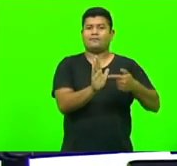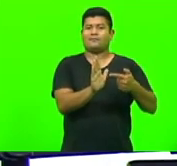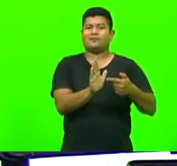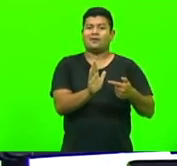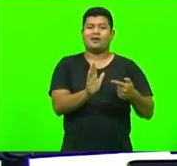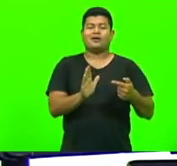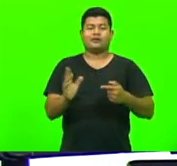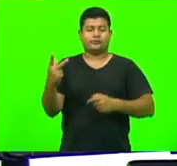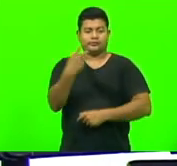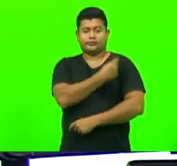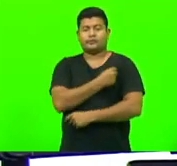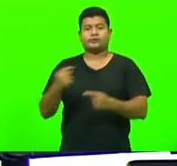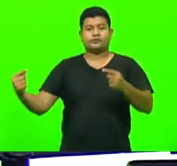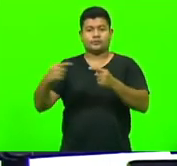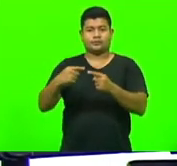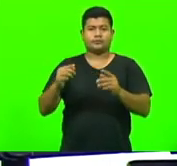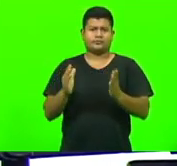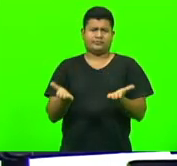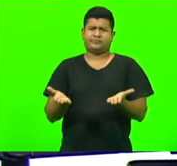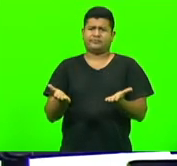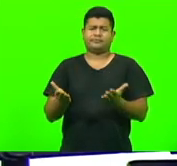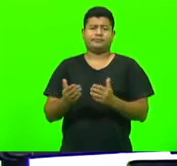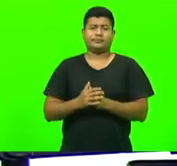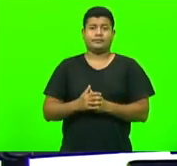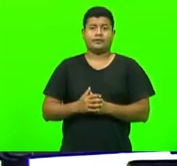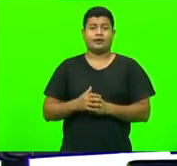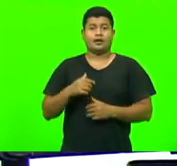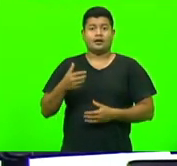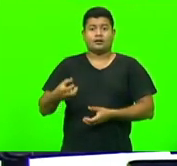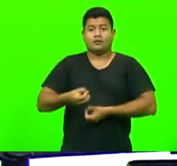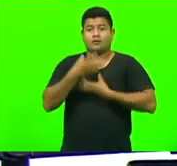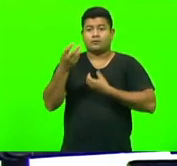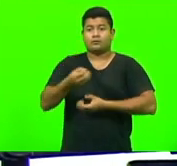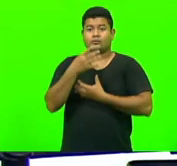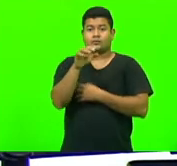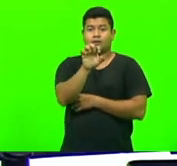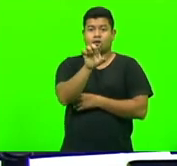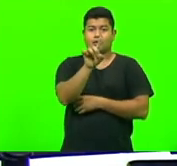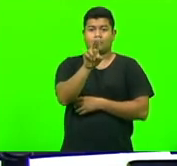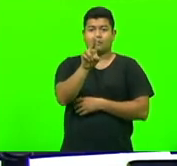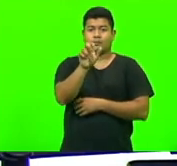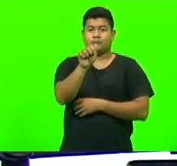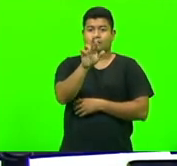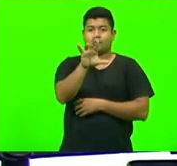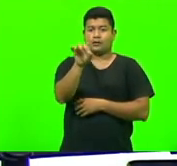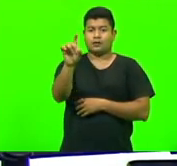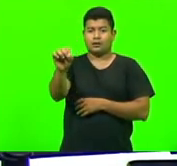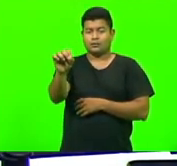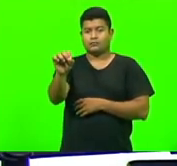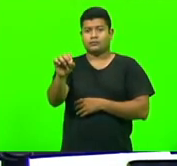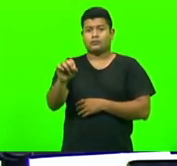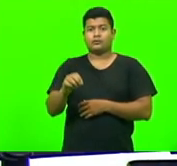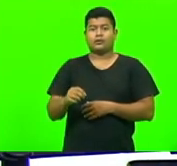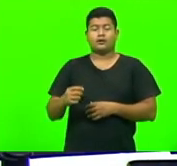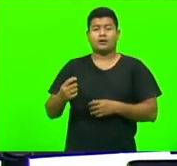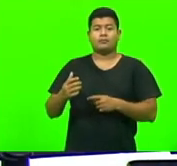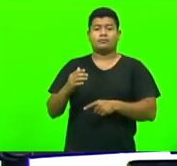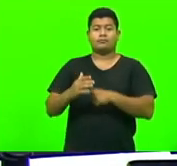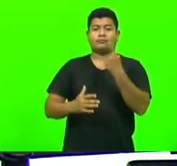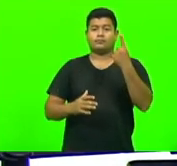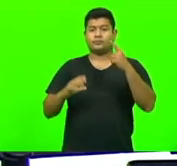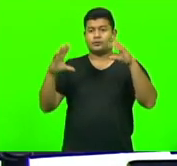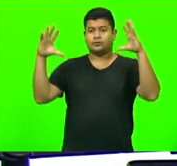trago um poema... Eduardo Alves da Costa, Na primeira noite,